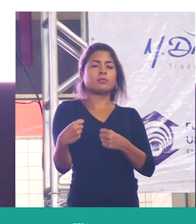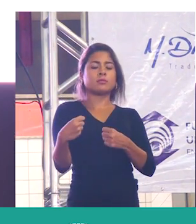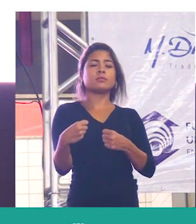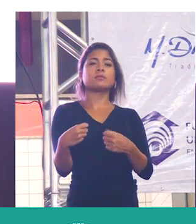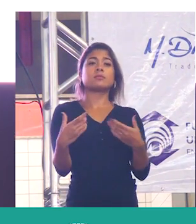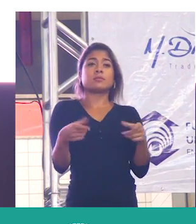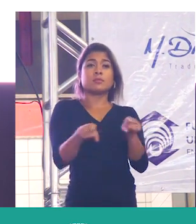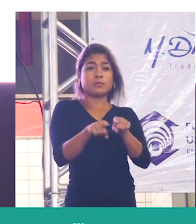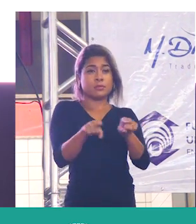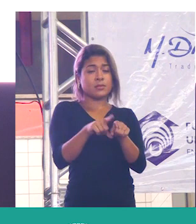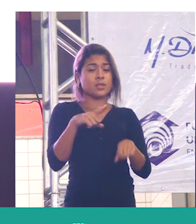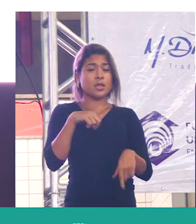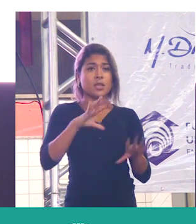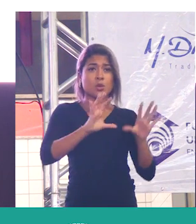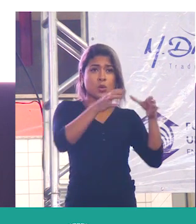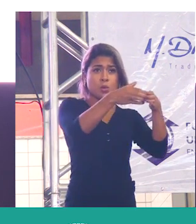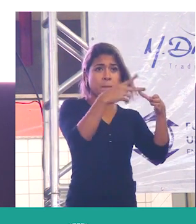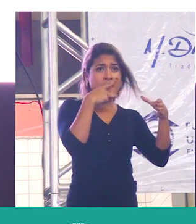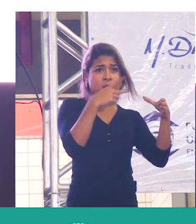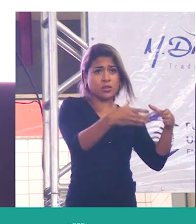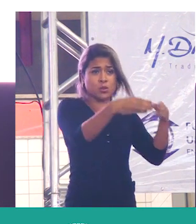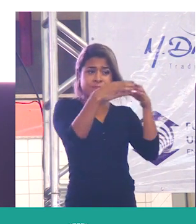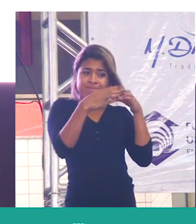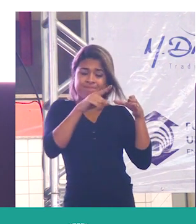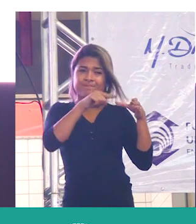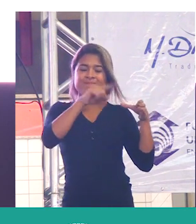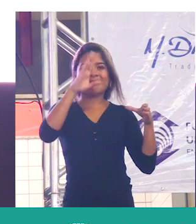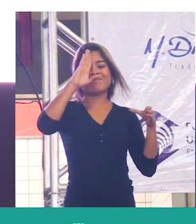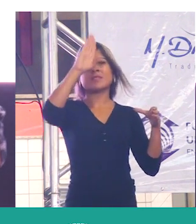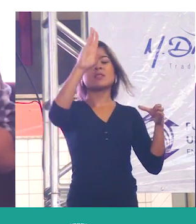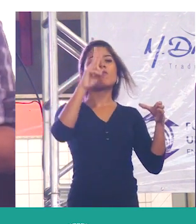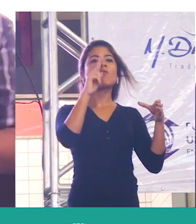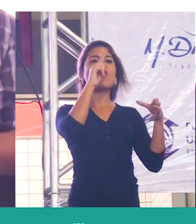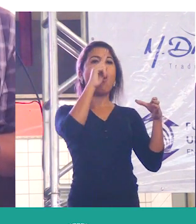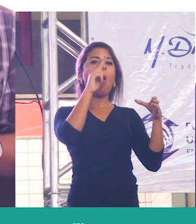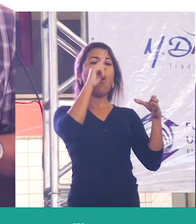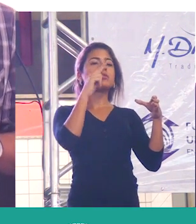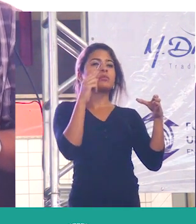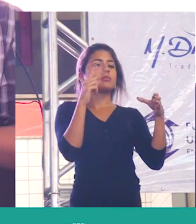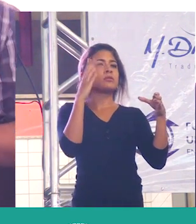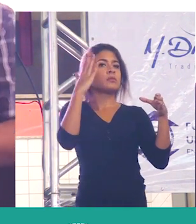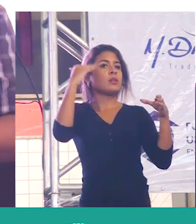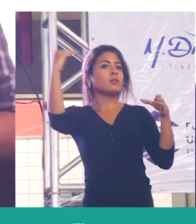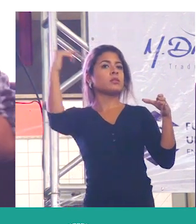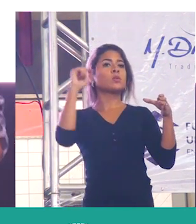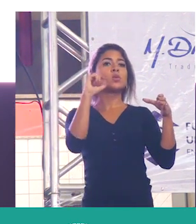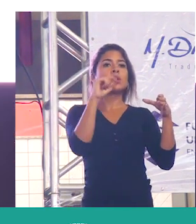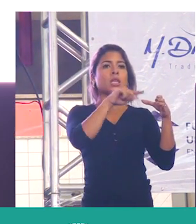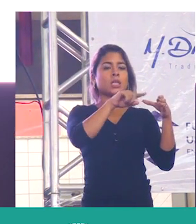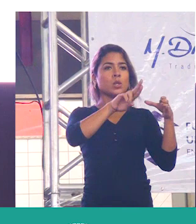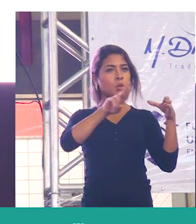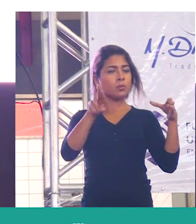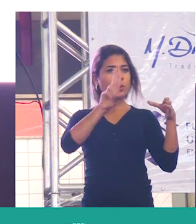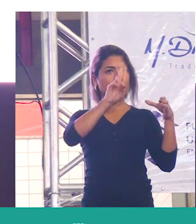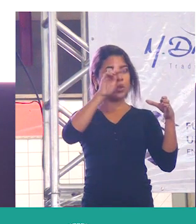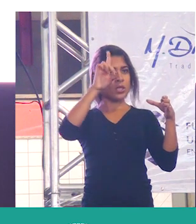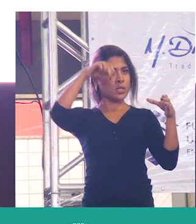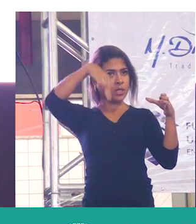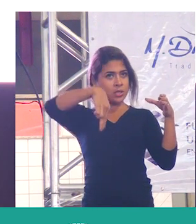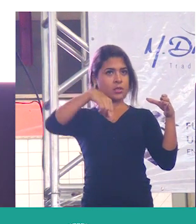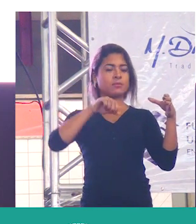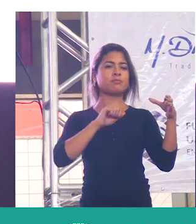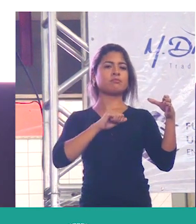dos partidos mais fortes daquela época se chamava UDN. Preciso